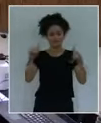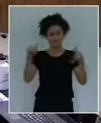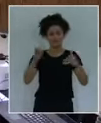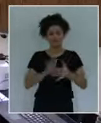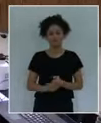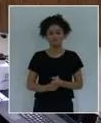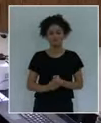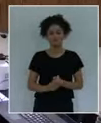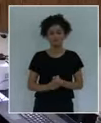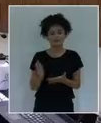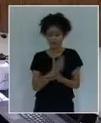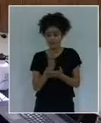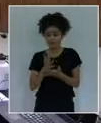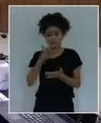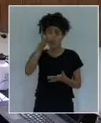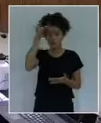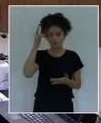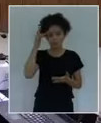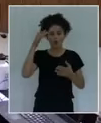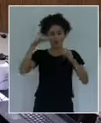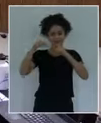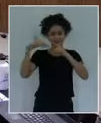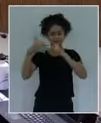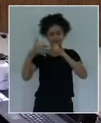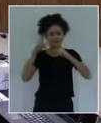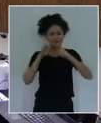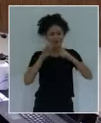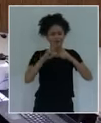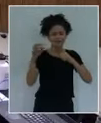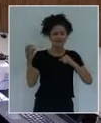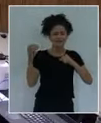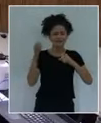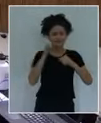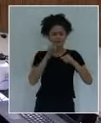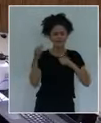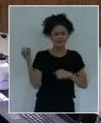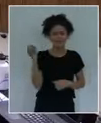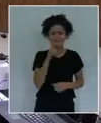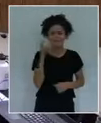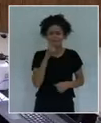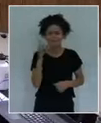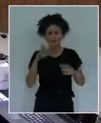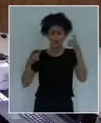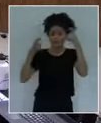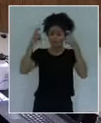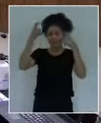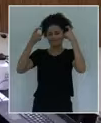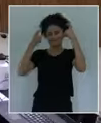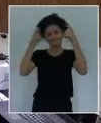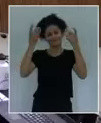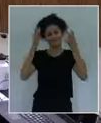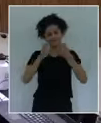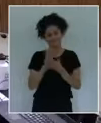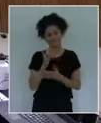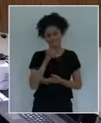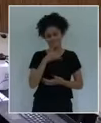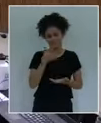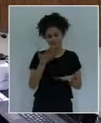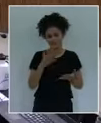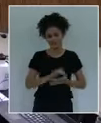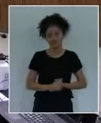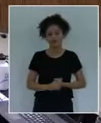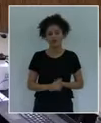alarme, eles ficam apavorados. E uma da coisa que também é uma curiosidade minha e também dos demais